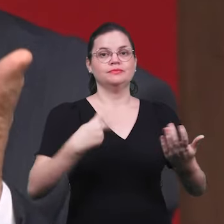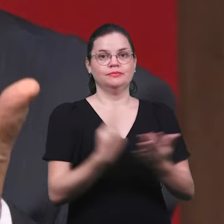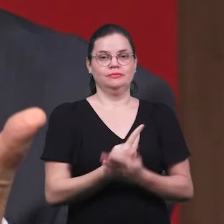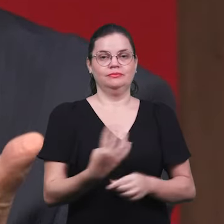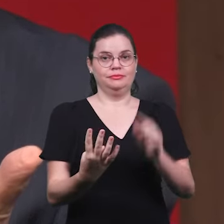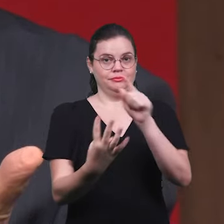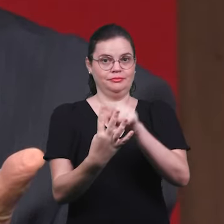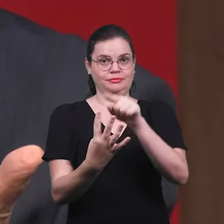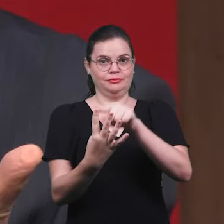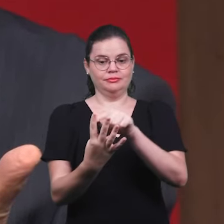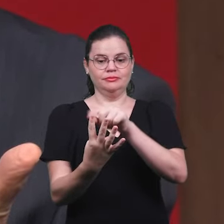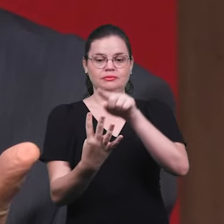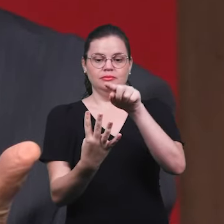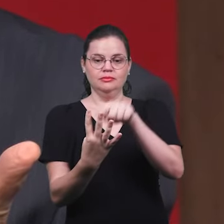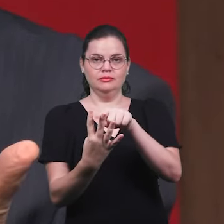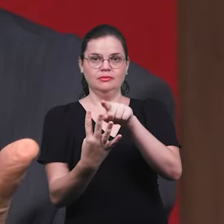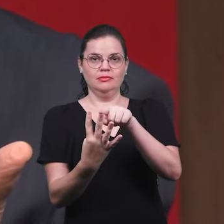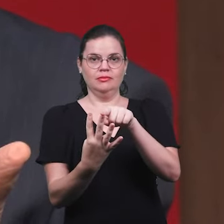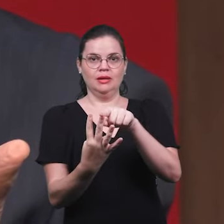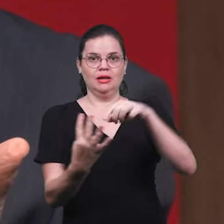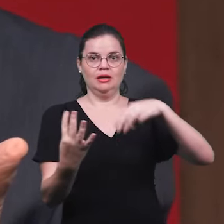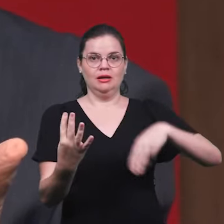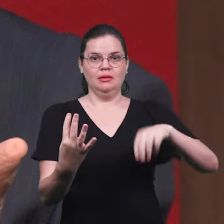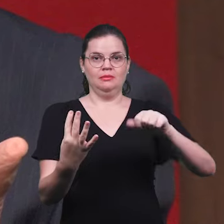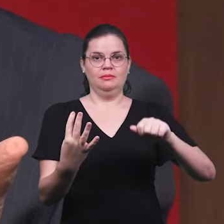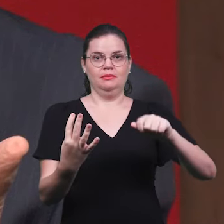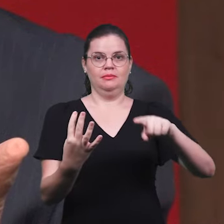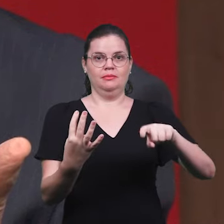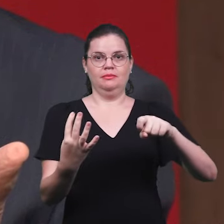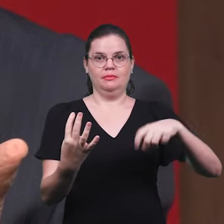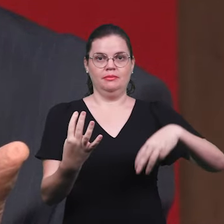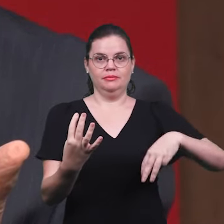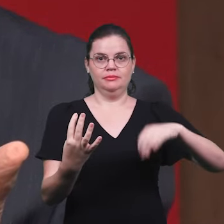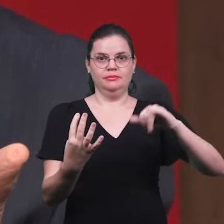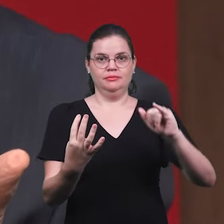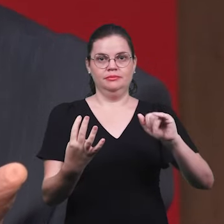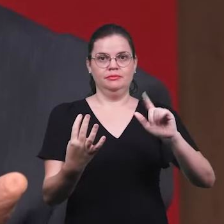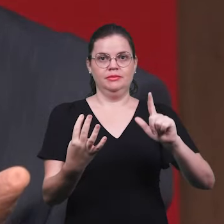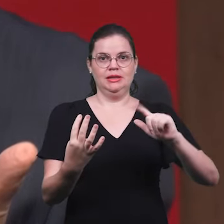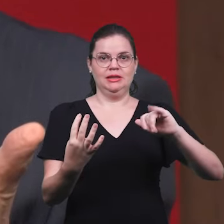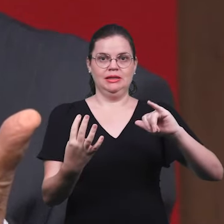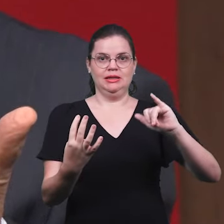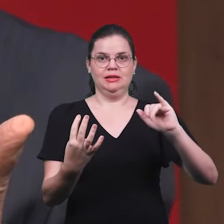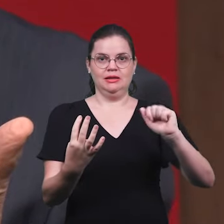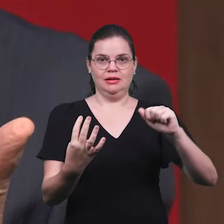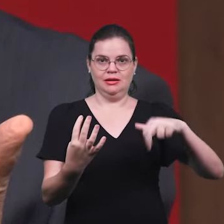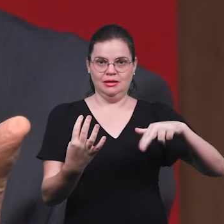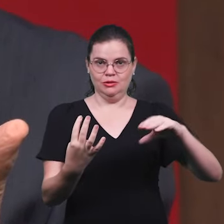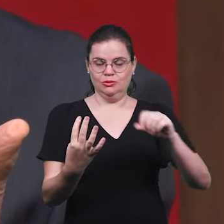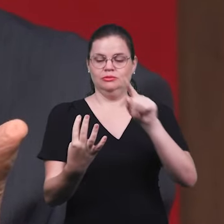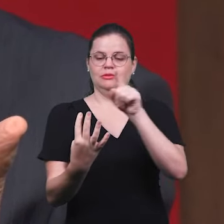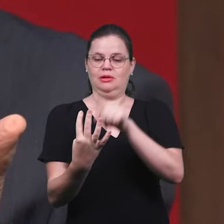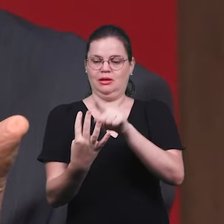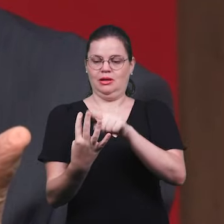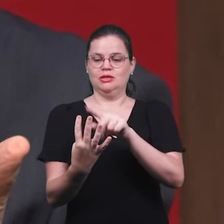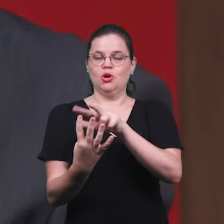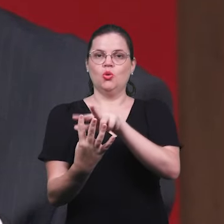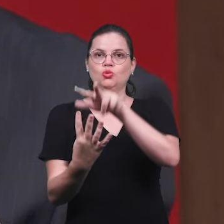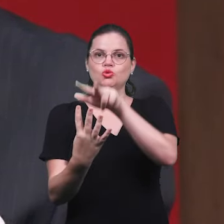poder com outro general, que foi o Maximiano, não é?